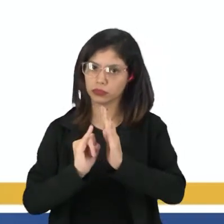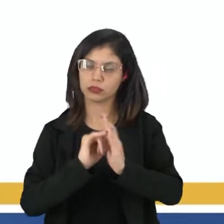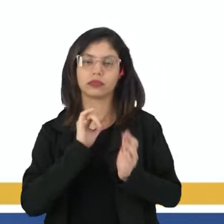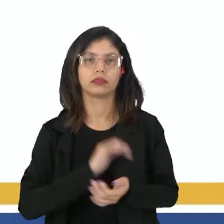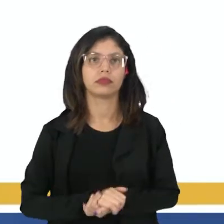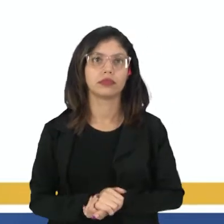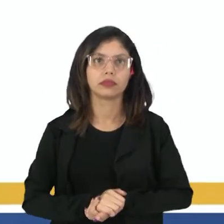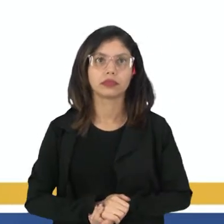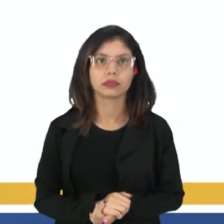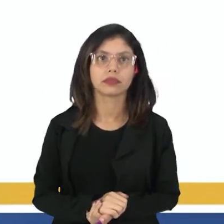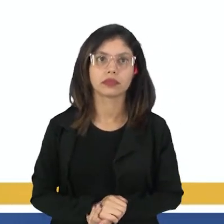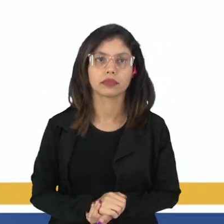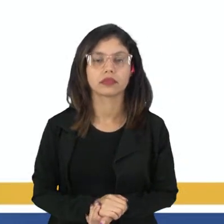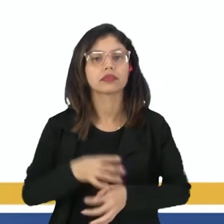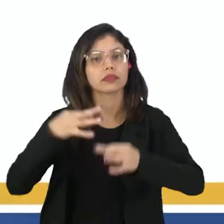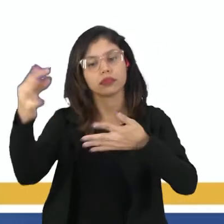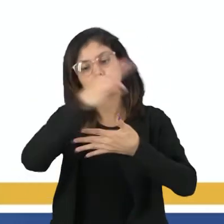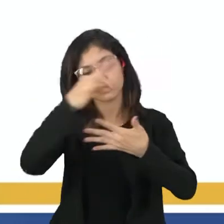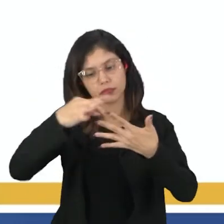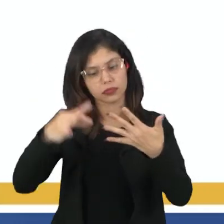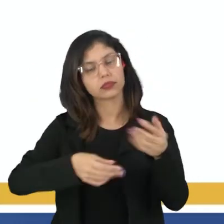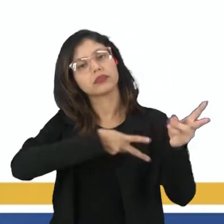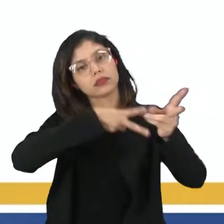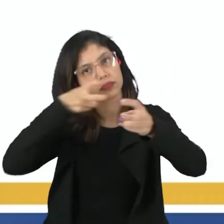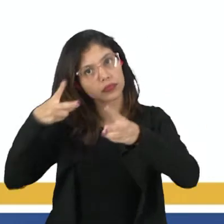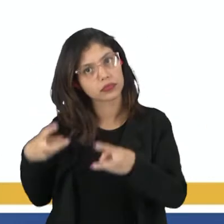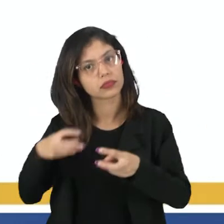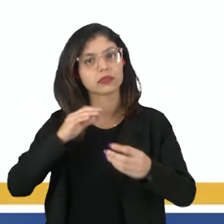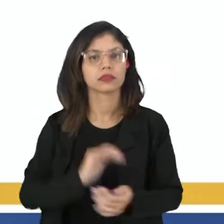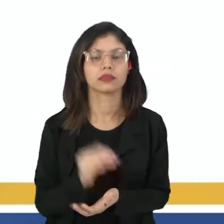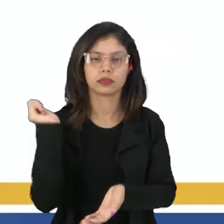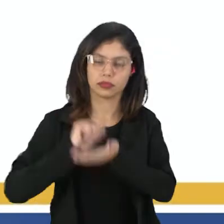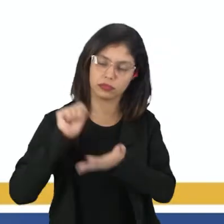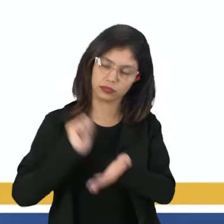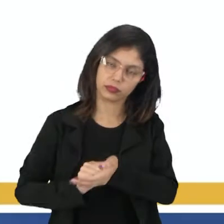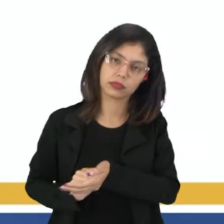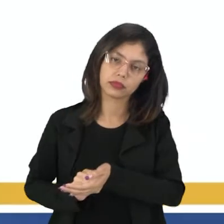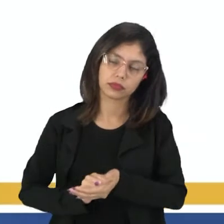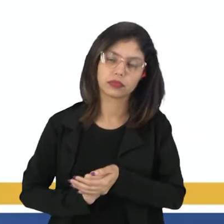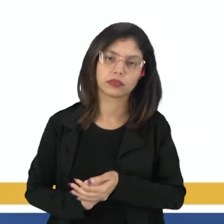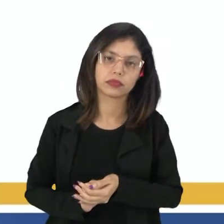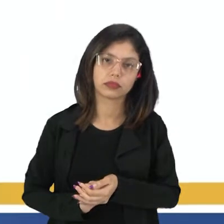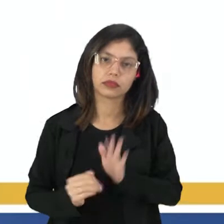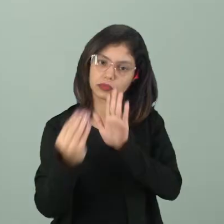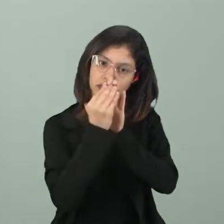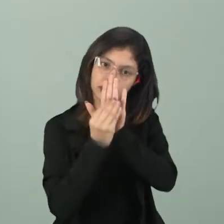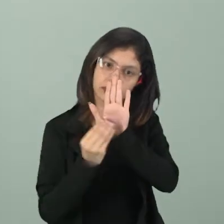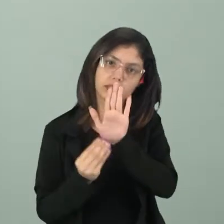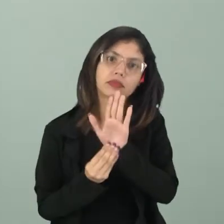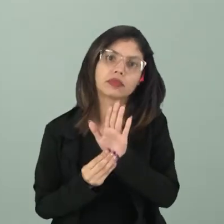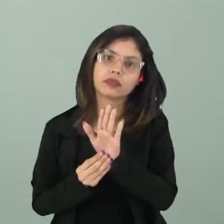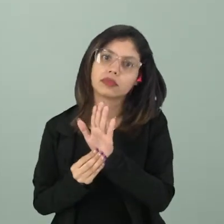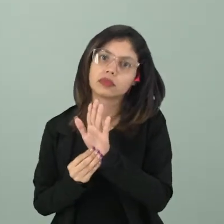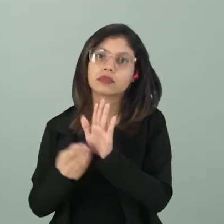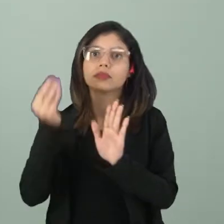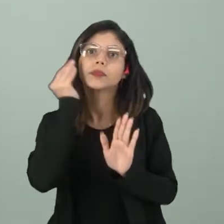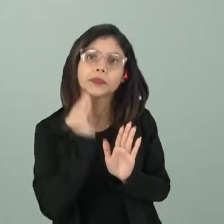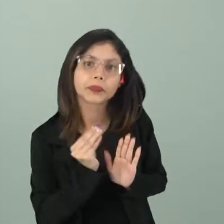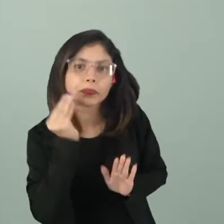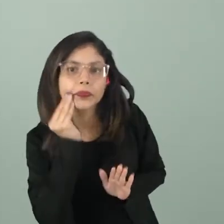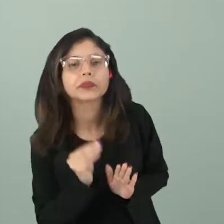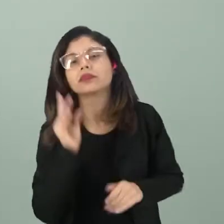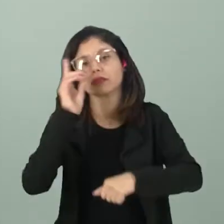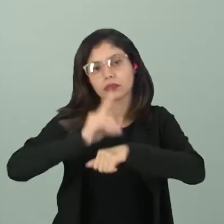da instituição. Então, nessas frases, a gente percebe que quem escreveu a carta coloca argumentos para convencer